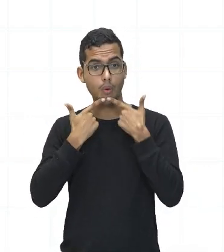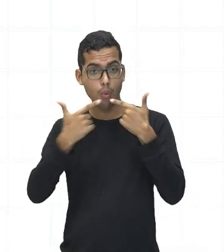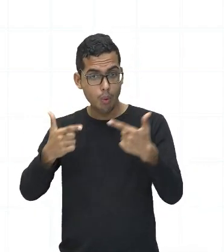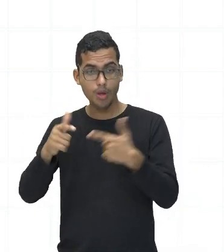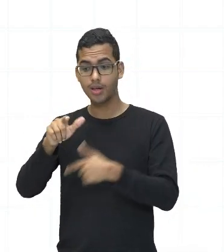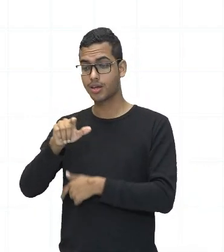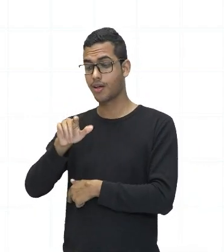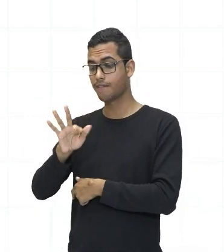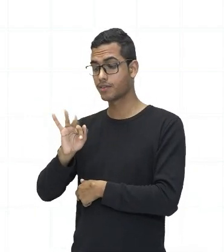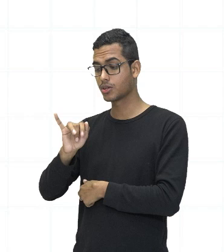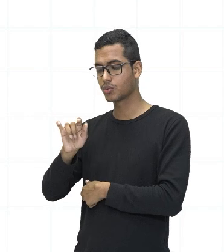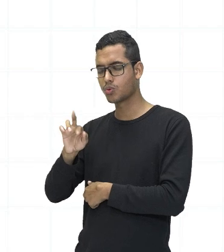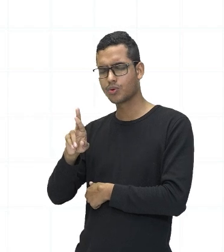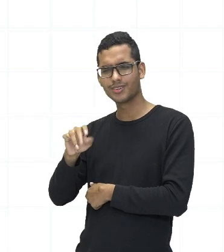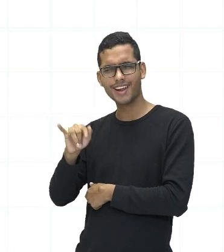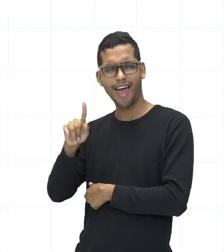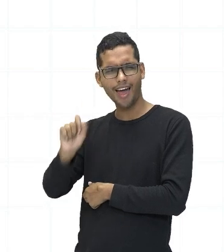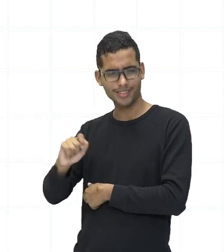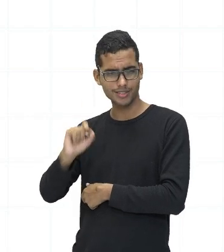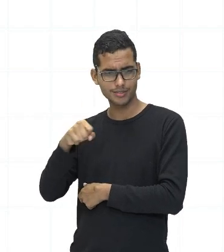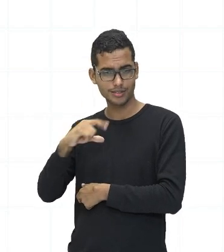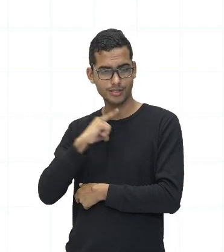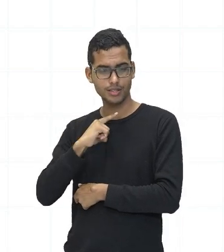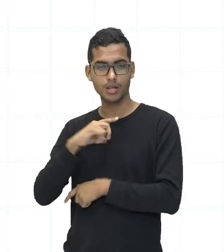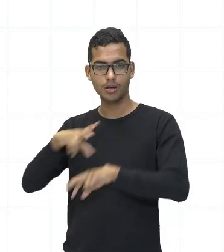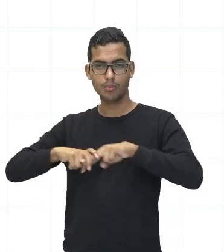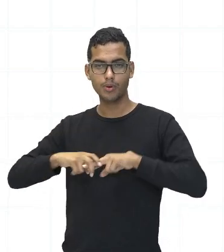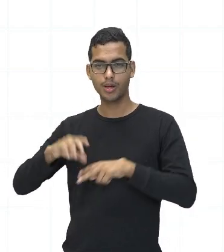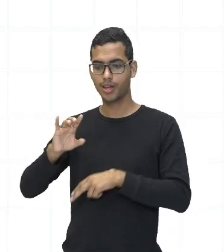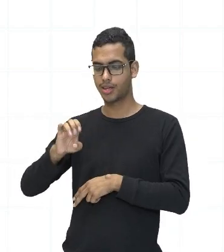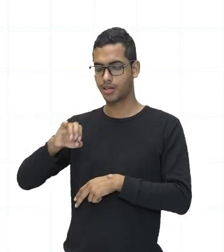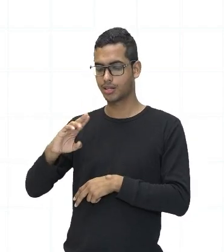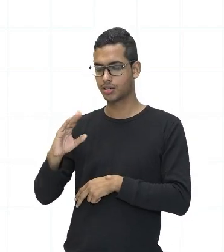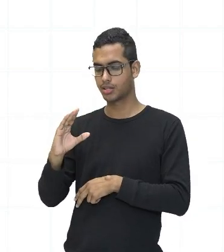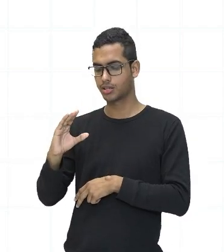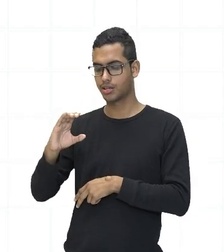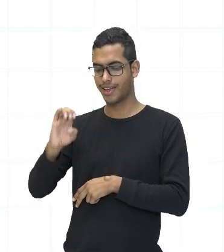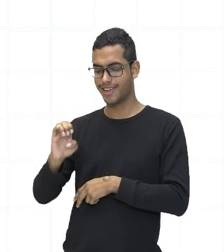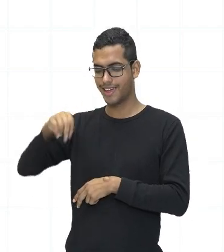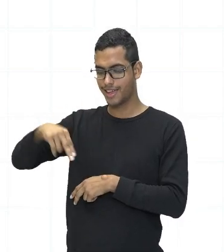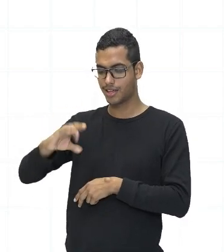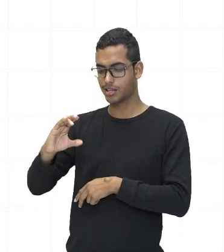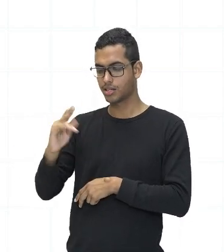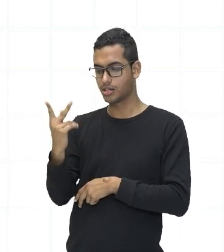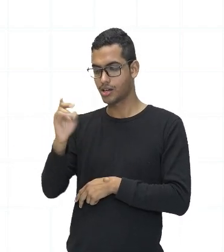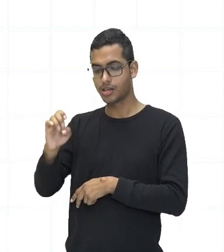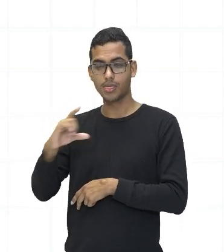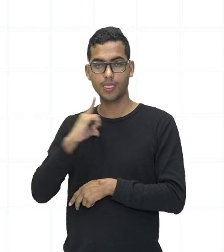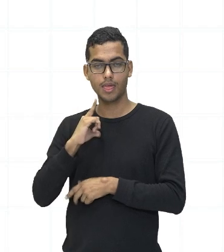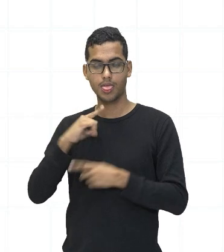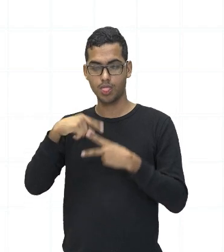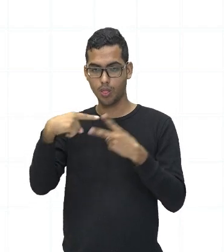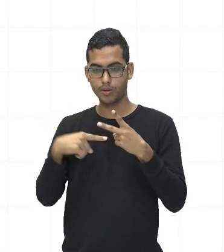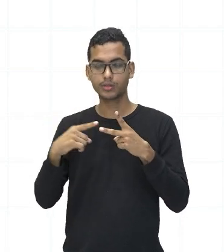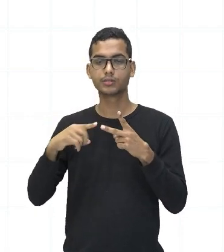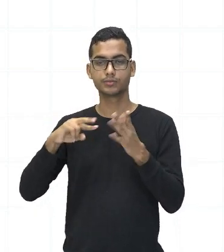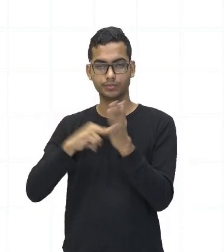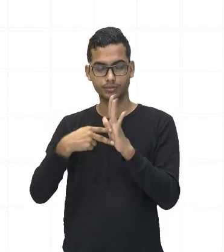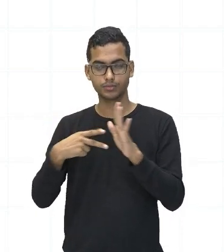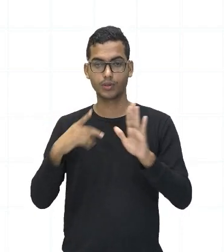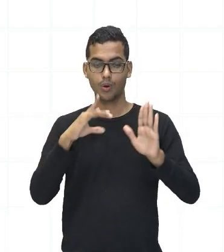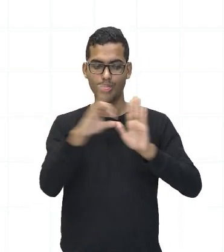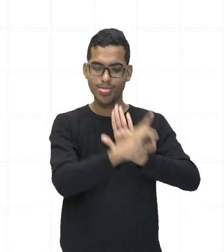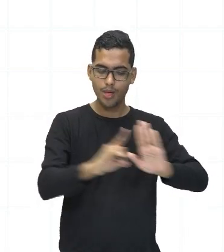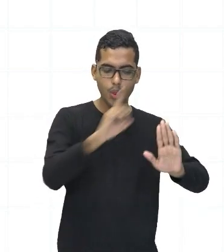quê? O verbo encher tem dois sentidos, como a gente acabou de ver, né? O sentido denotativo, que é o sentido do dia a